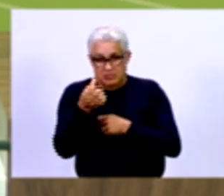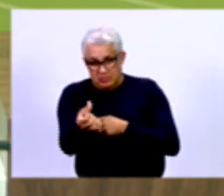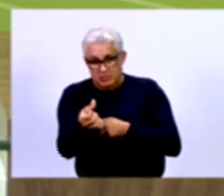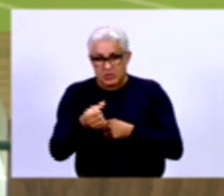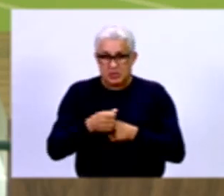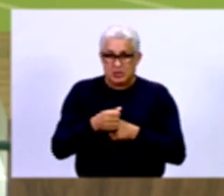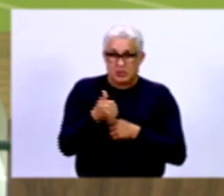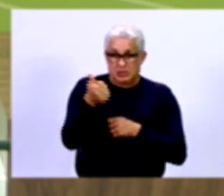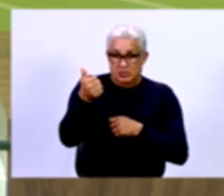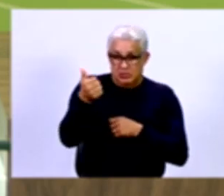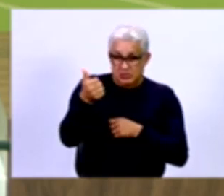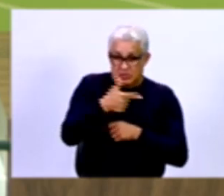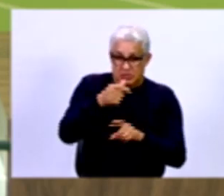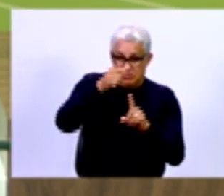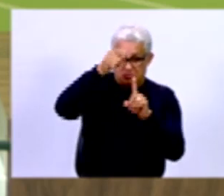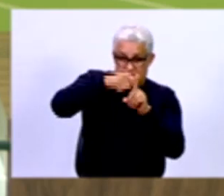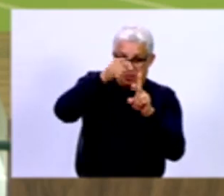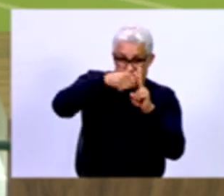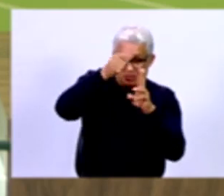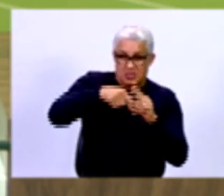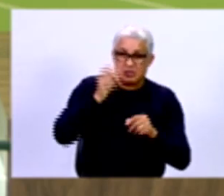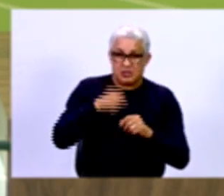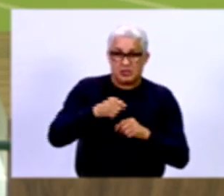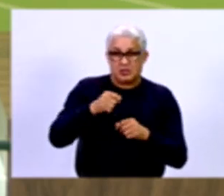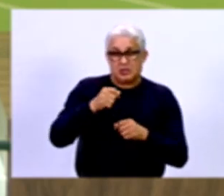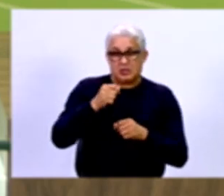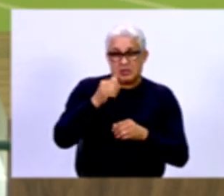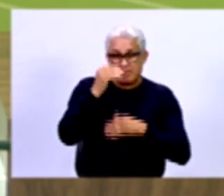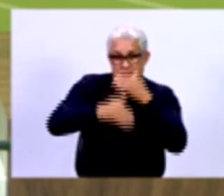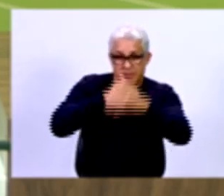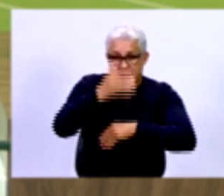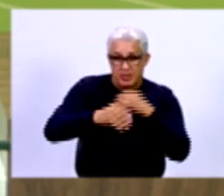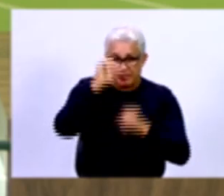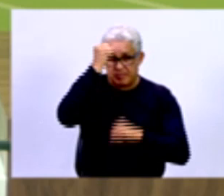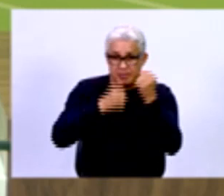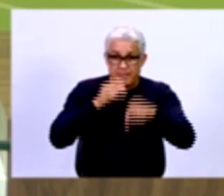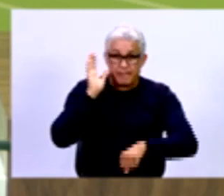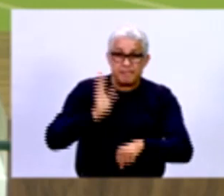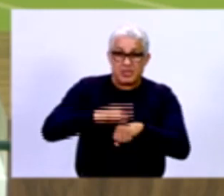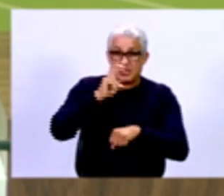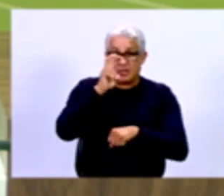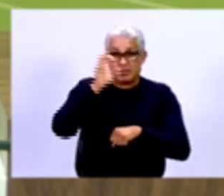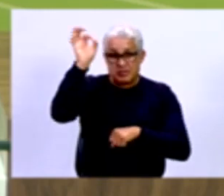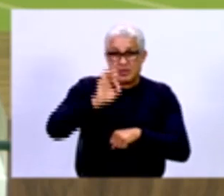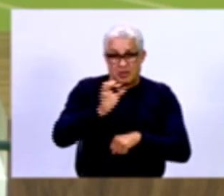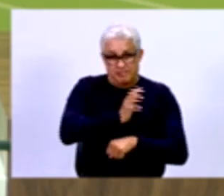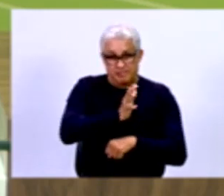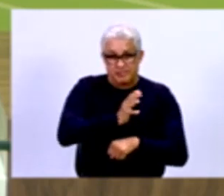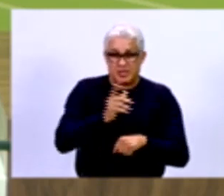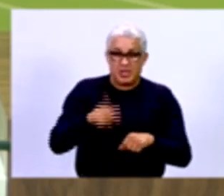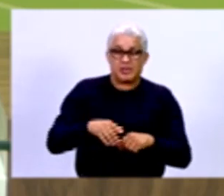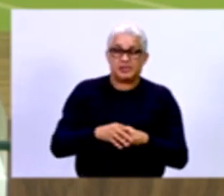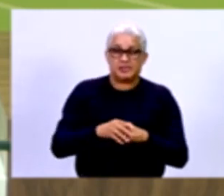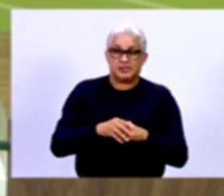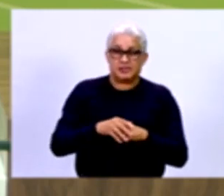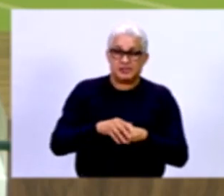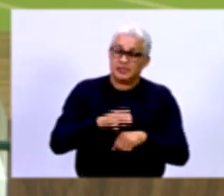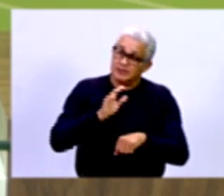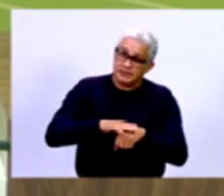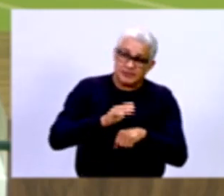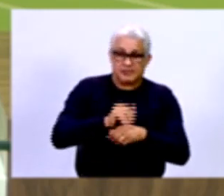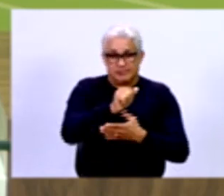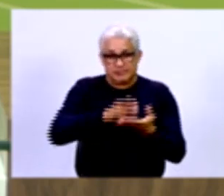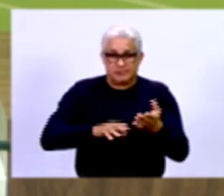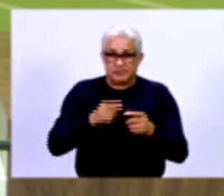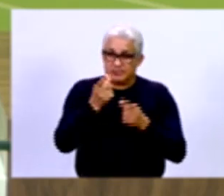nós agora passamos a produzir 5% a mais de riquezas. Isso se manifesta nas atividades econômicas que a gente observa no dia a dia.